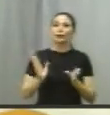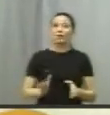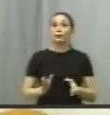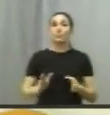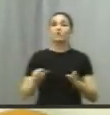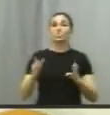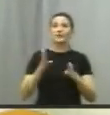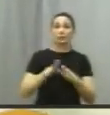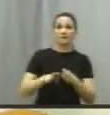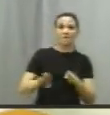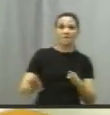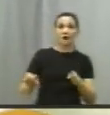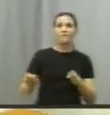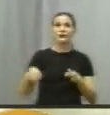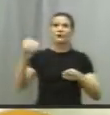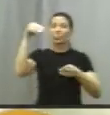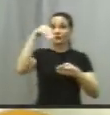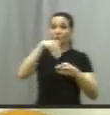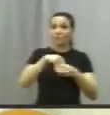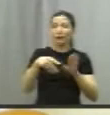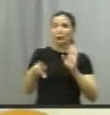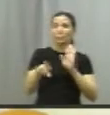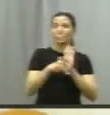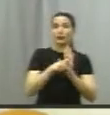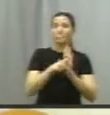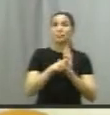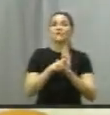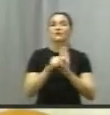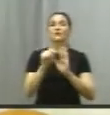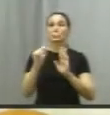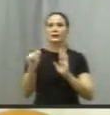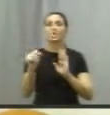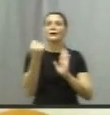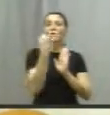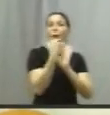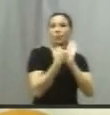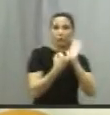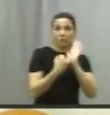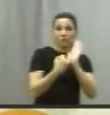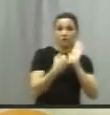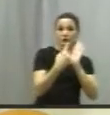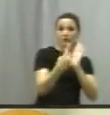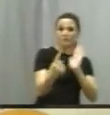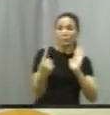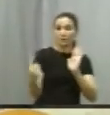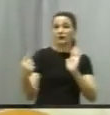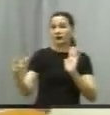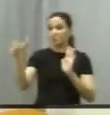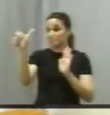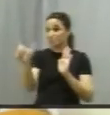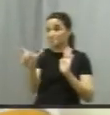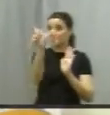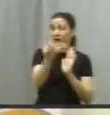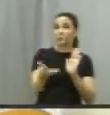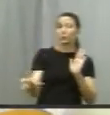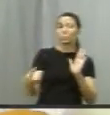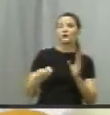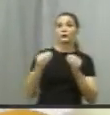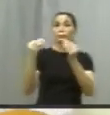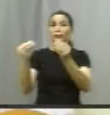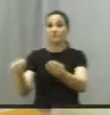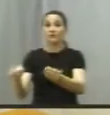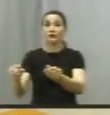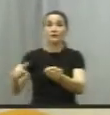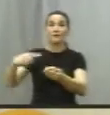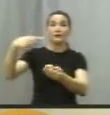essa casa iria votar um projeto que transformaria o imposto dessas pessoas que vão receber as casas no